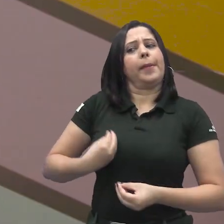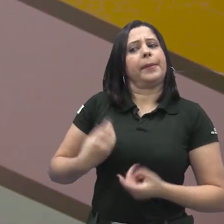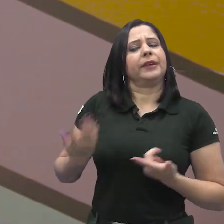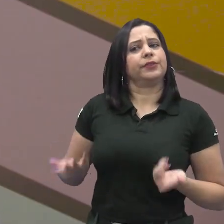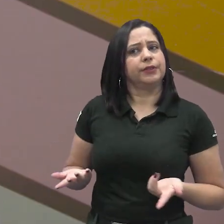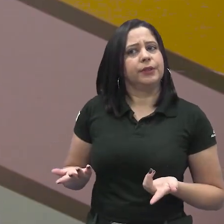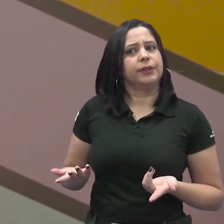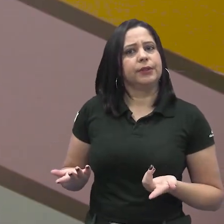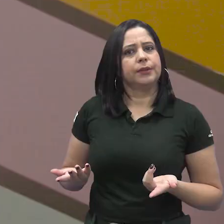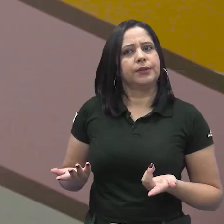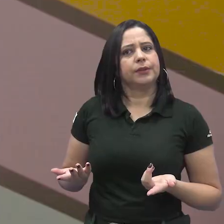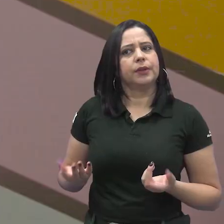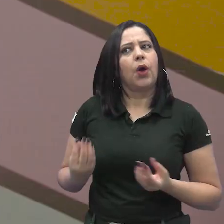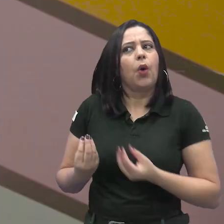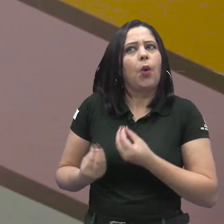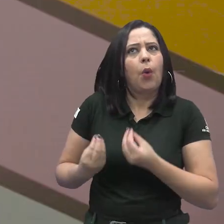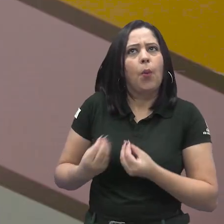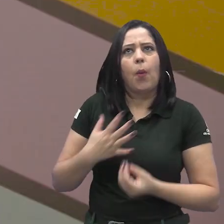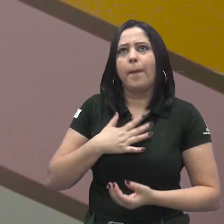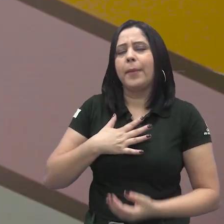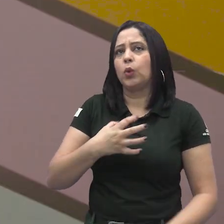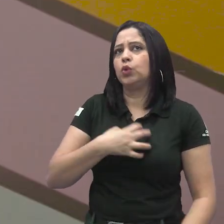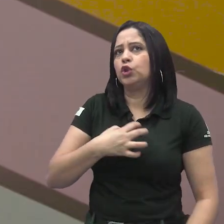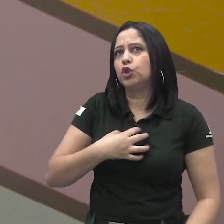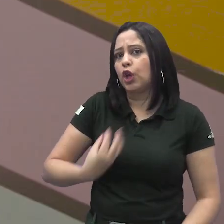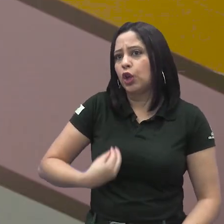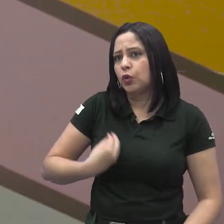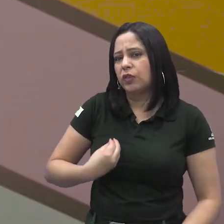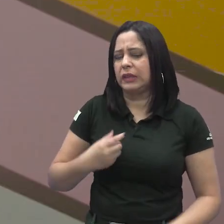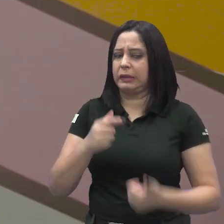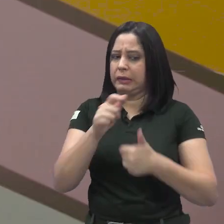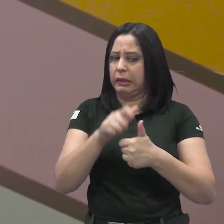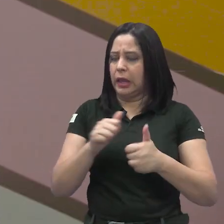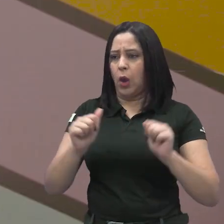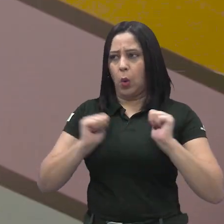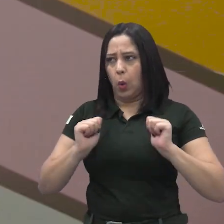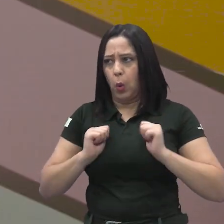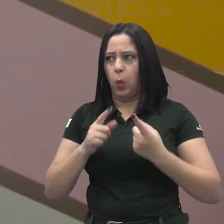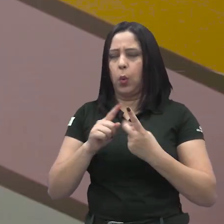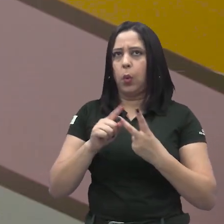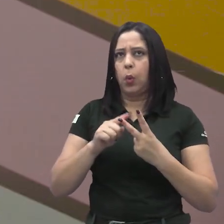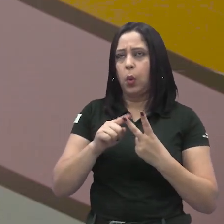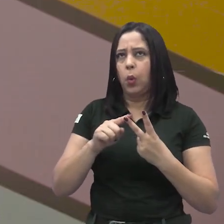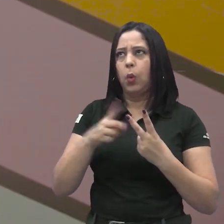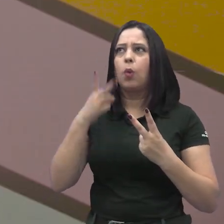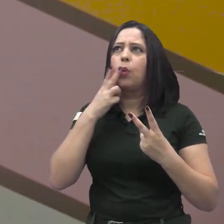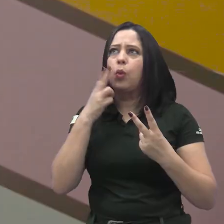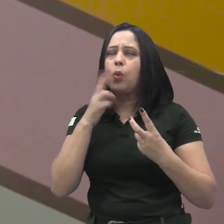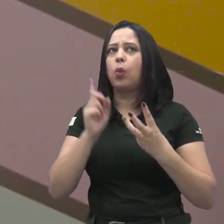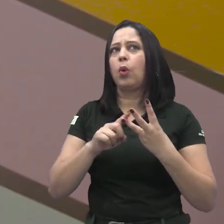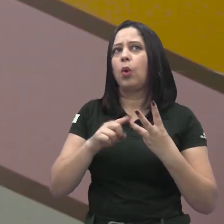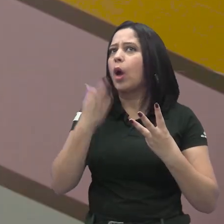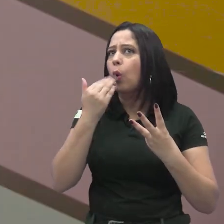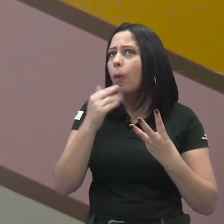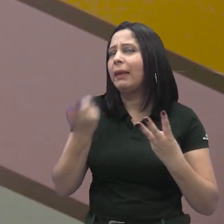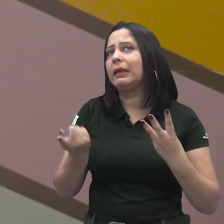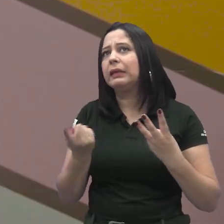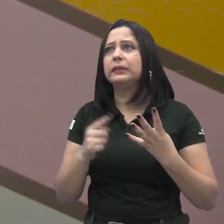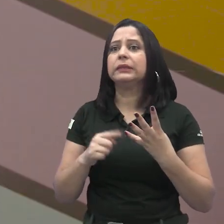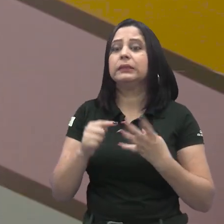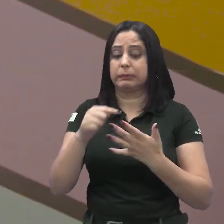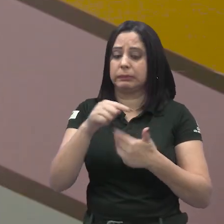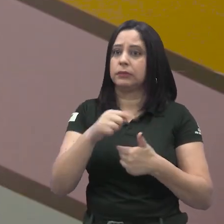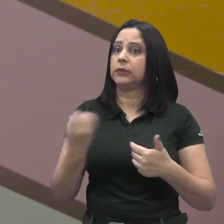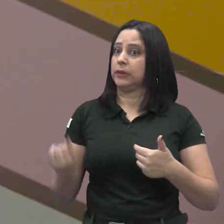pressão é um aspecto, né? Mas como é que está a questão do sedentarismo, do tabagismo, do sono, do estresse, da alimentação,